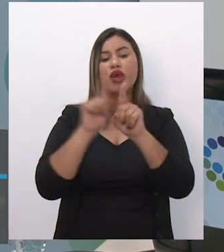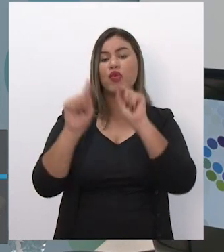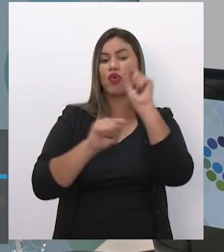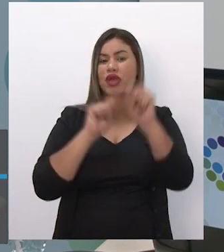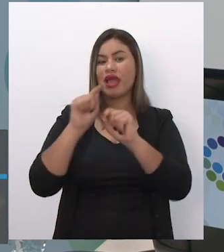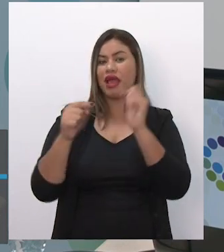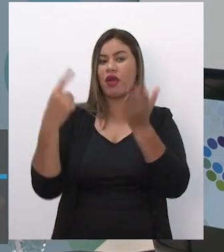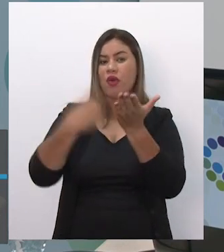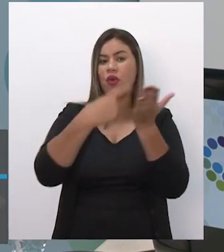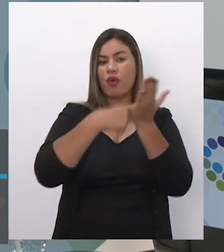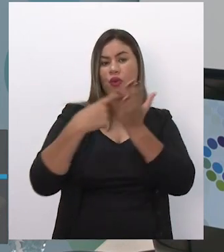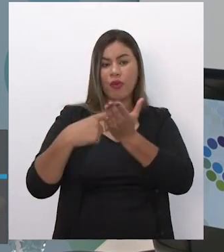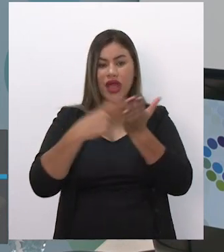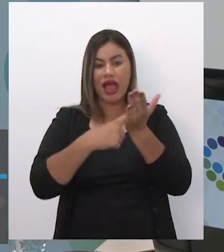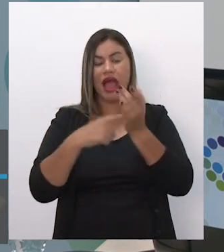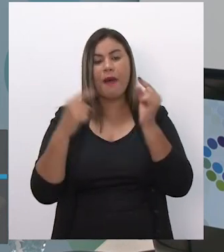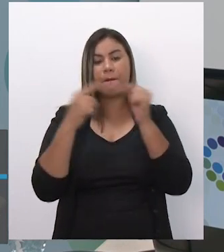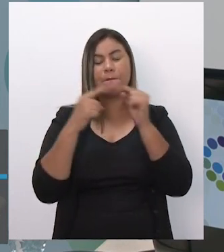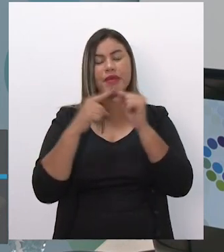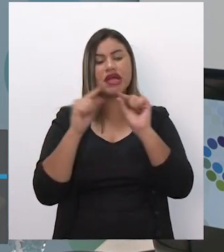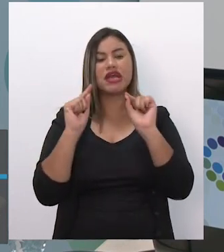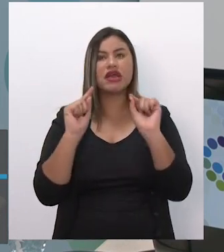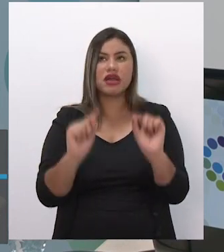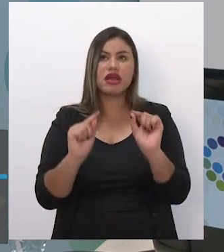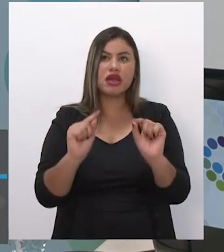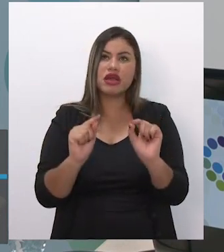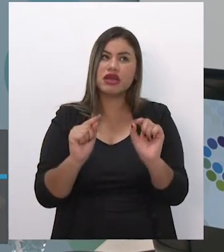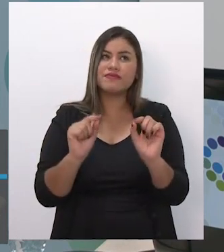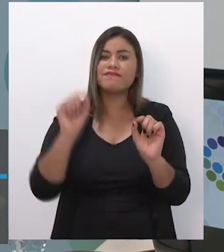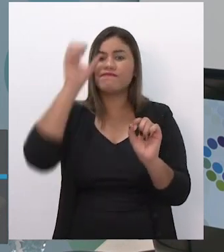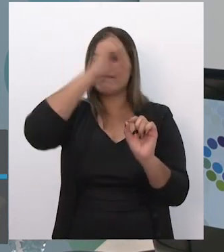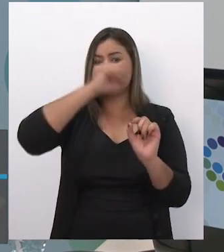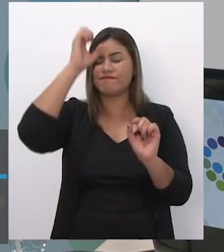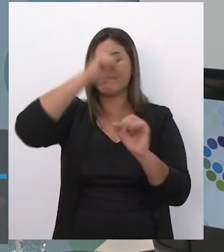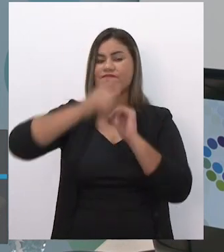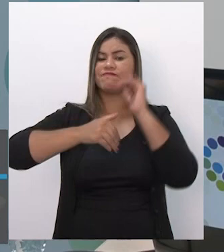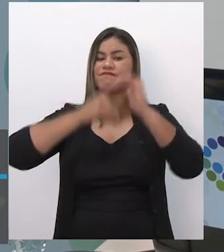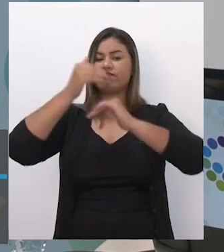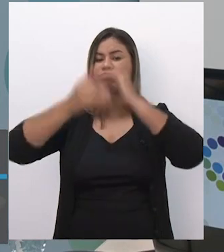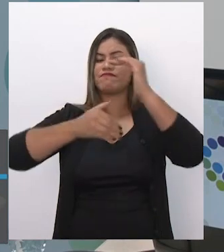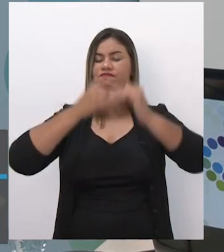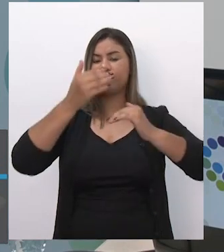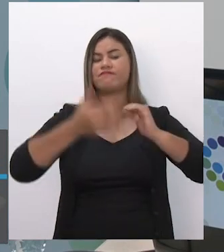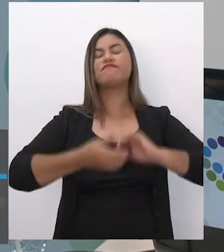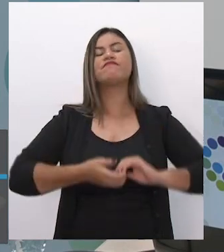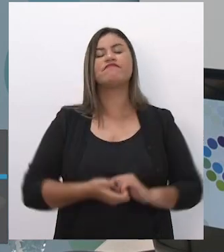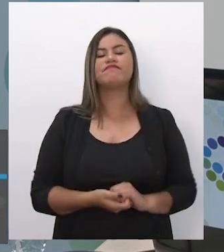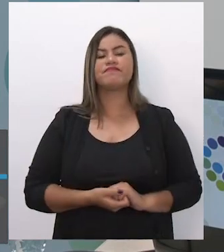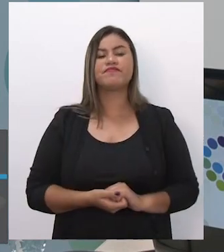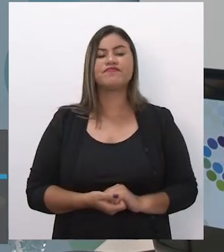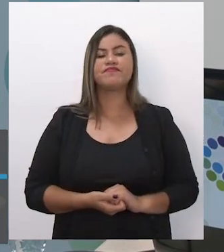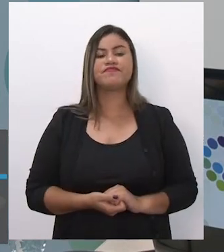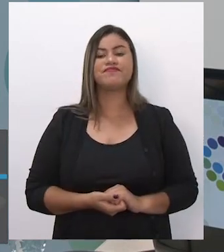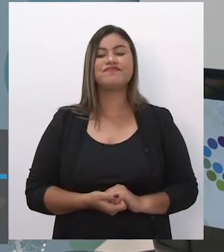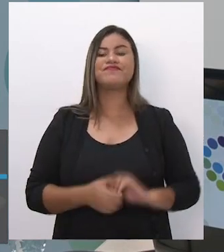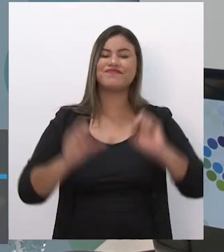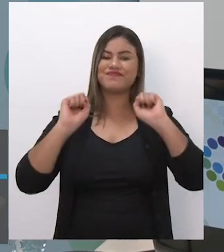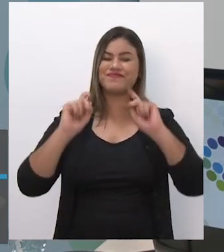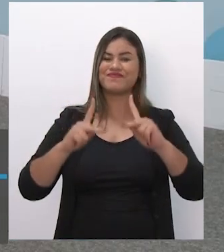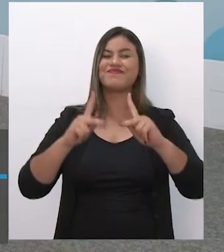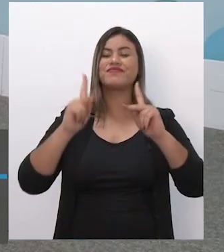que está sendo tomada no sentido da aprendizagem progressiva do estudante. Bem, professora